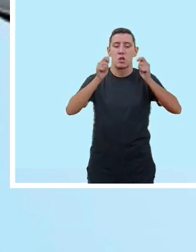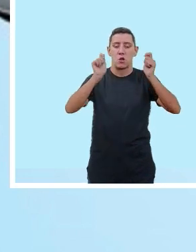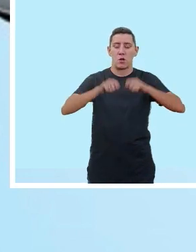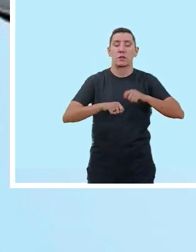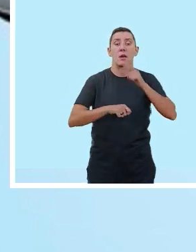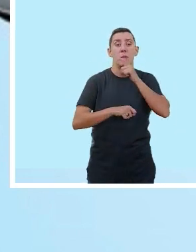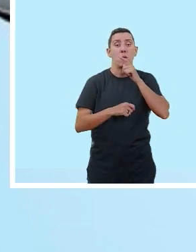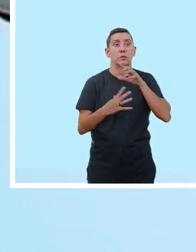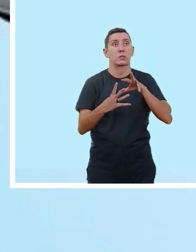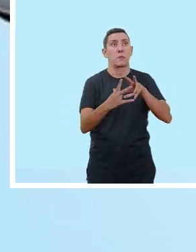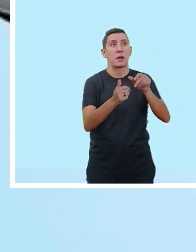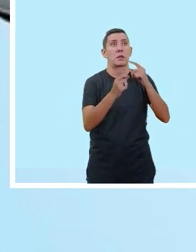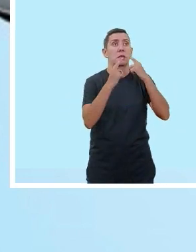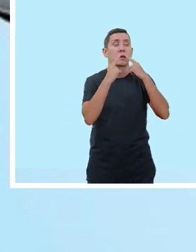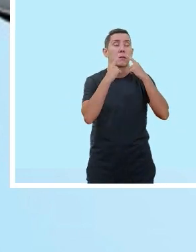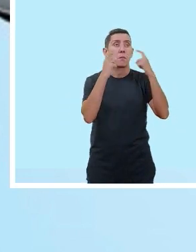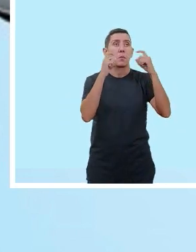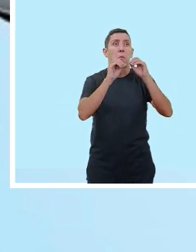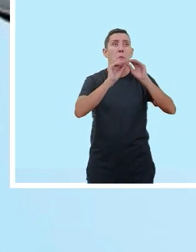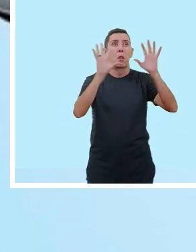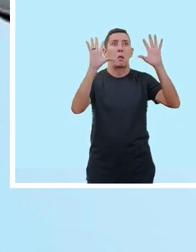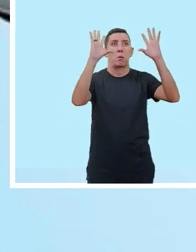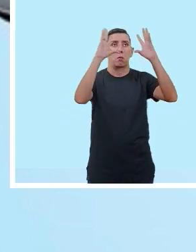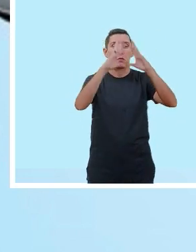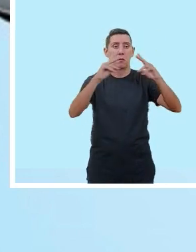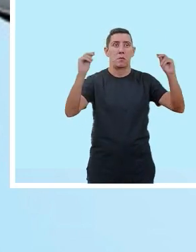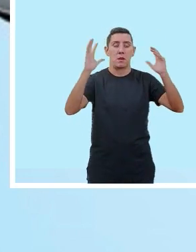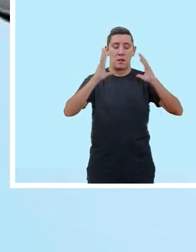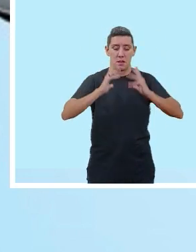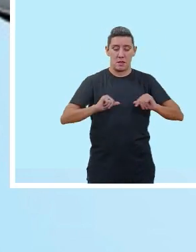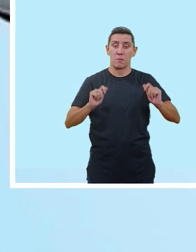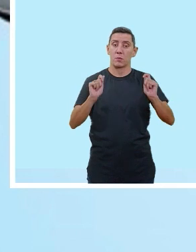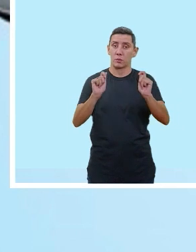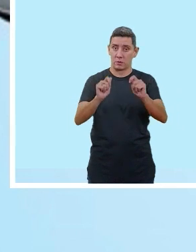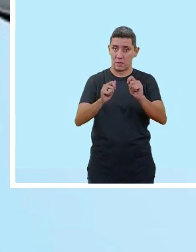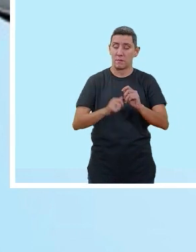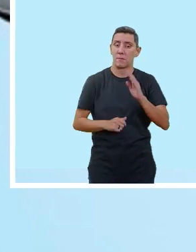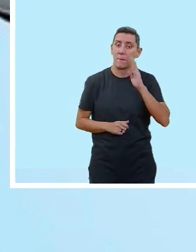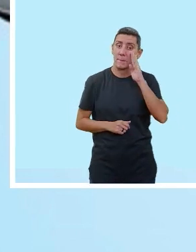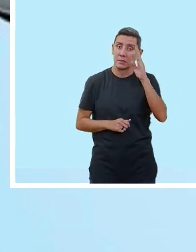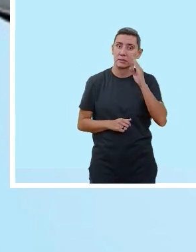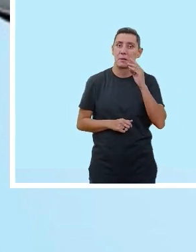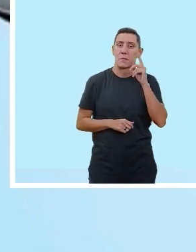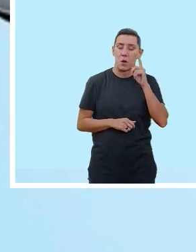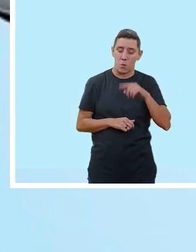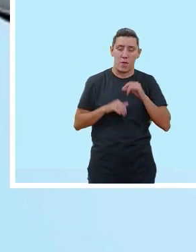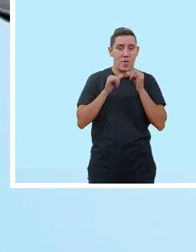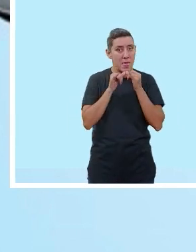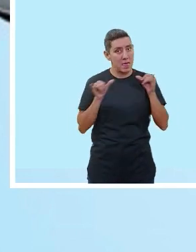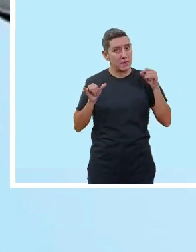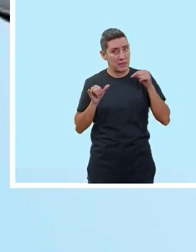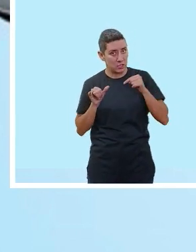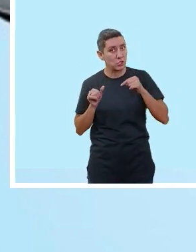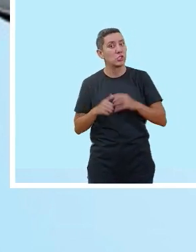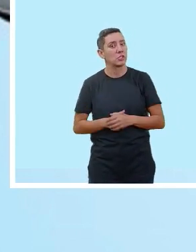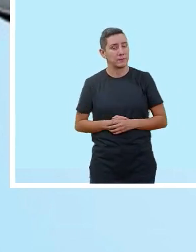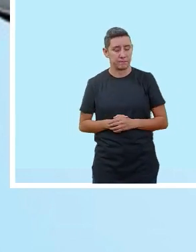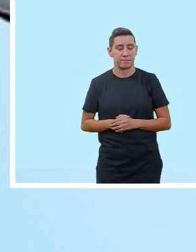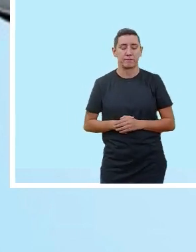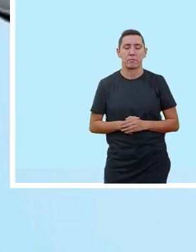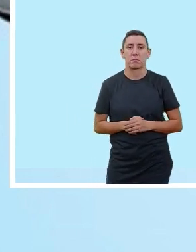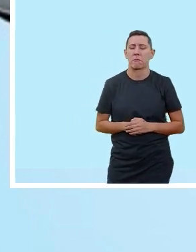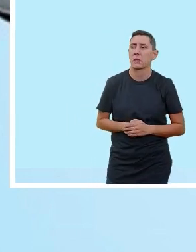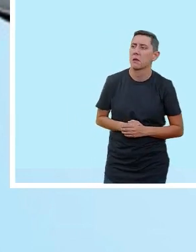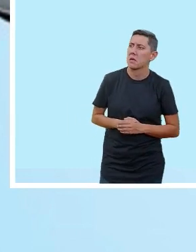vamos começar com a questão de geração de energia, que comentei com vocês, é o principal tópico, né? Então, quando nós estamos falando na questão de geração de